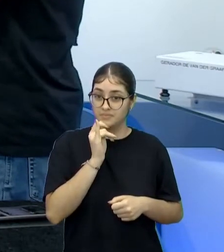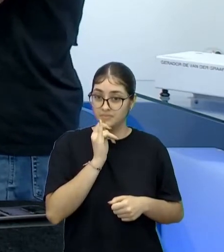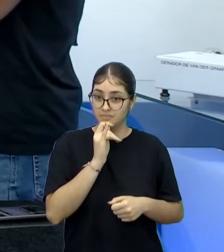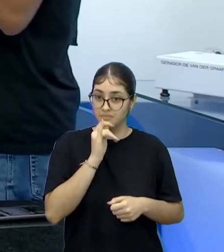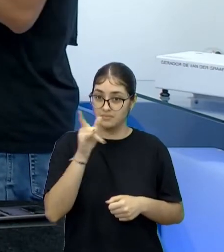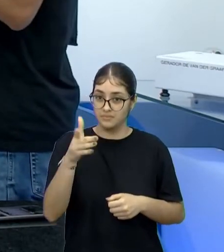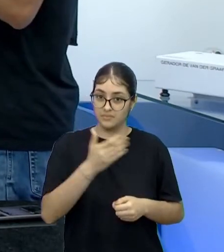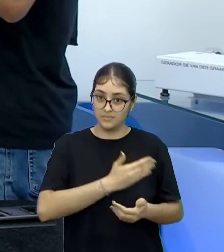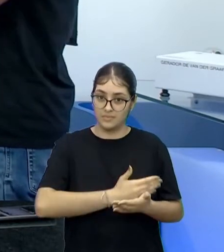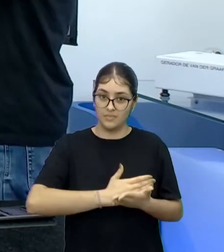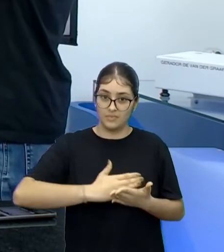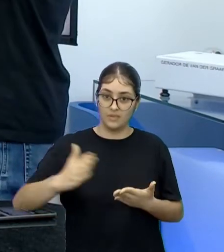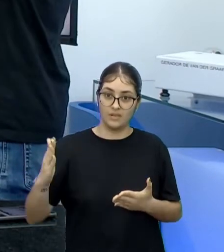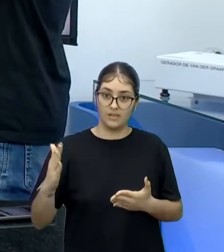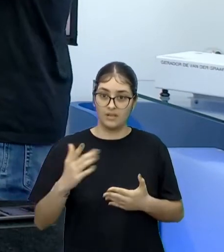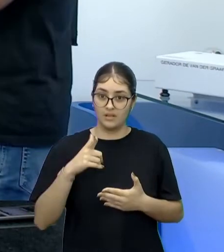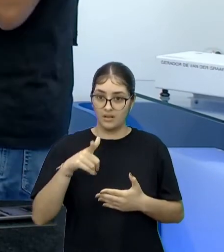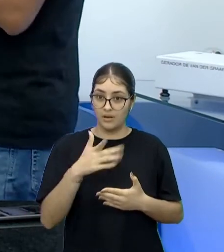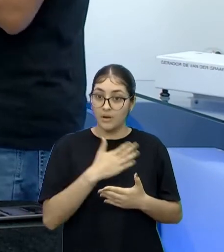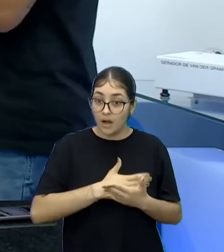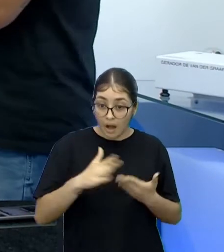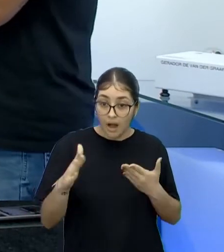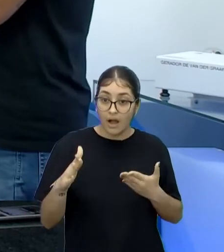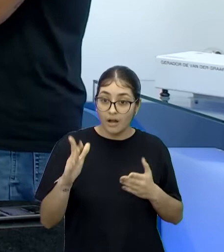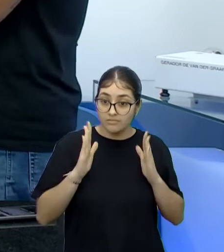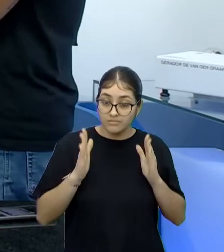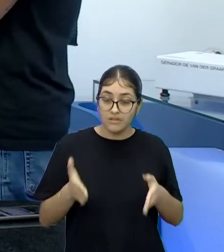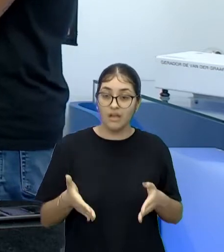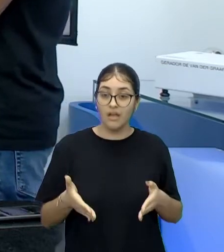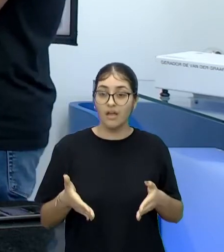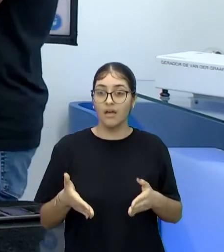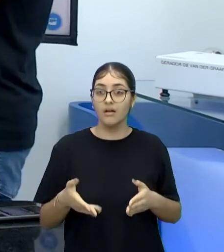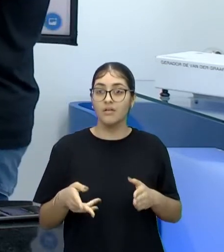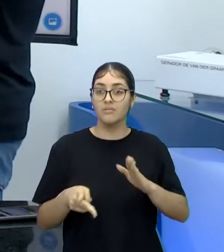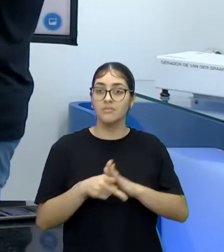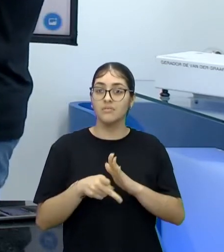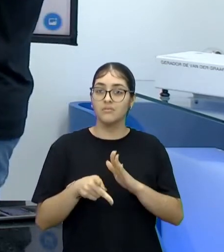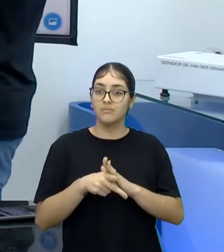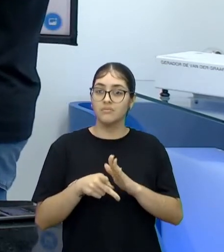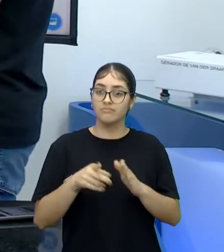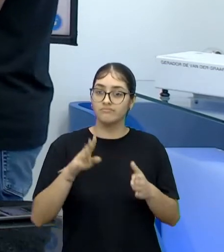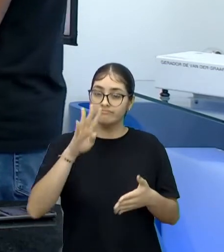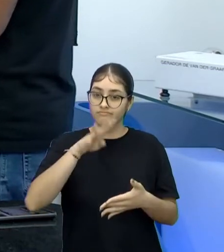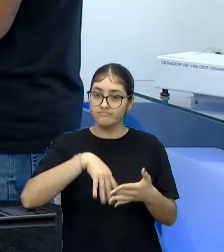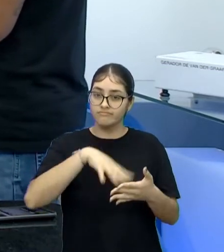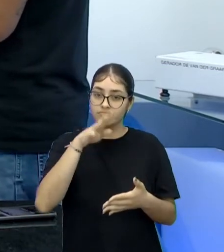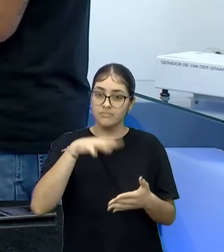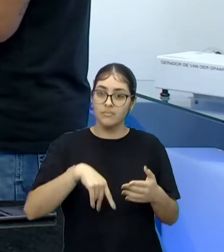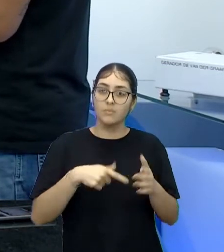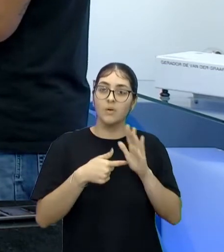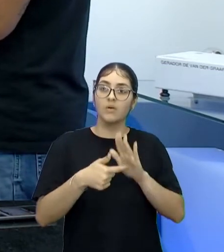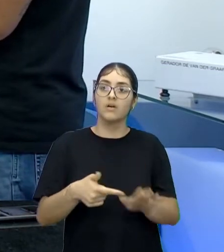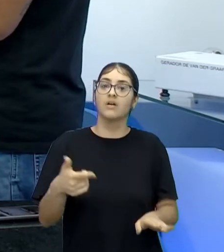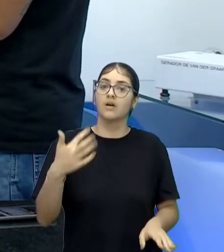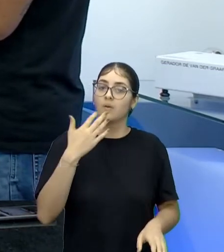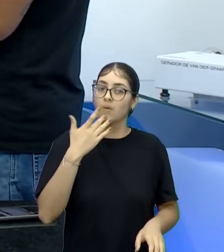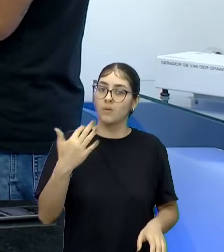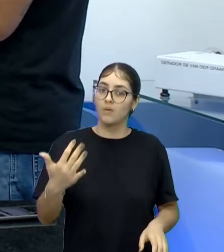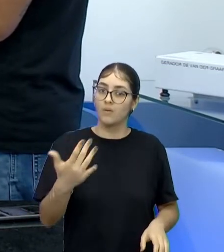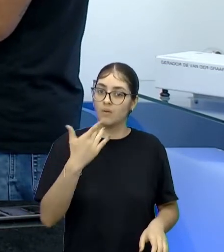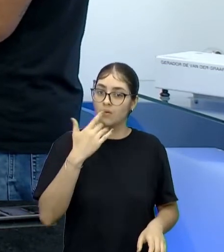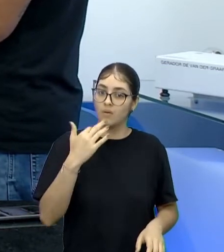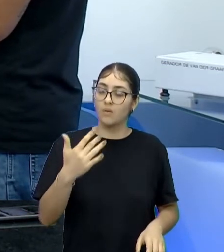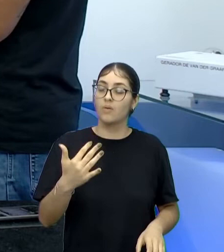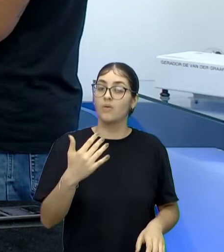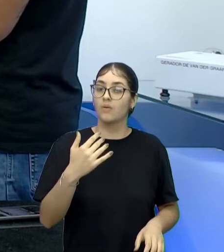deu o início. Na hora que der o início, o programa vai mostrar uma sequência de cores com musiquinha para você. É isso?